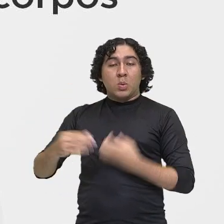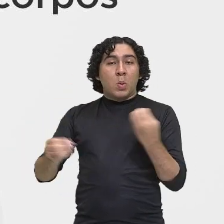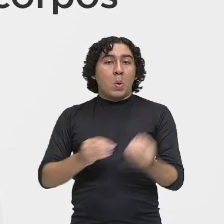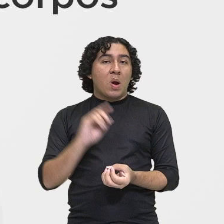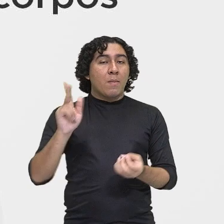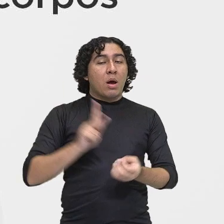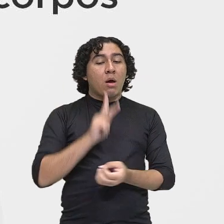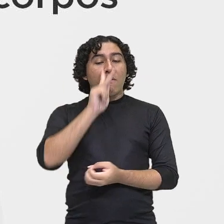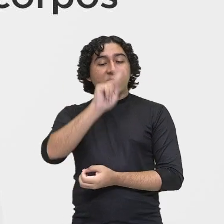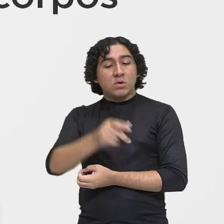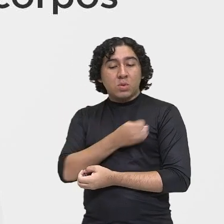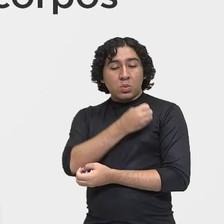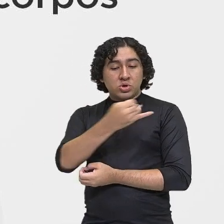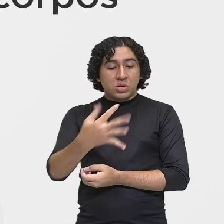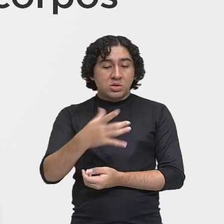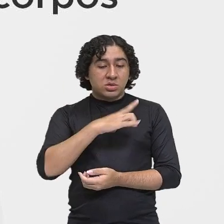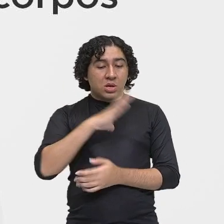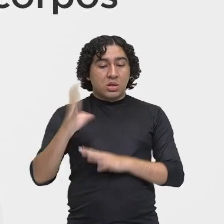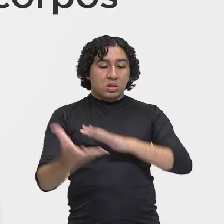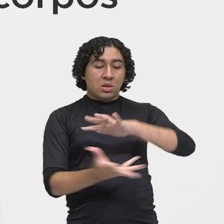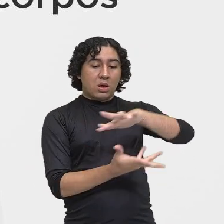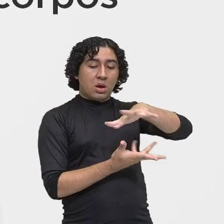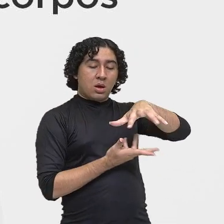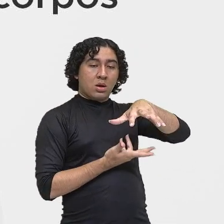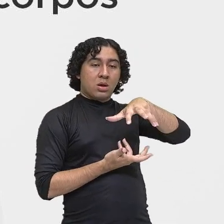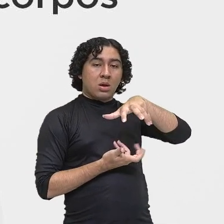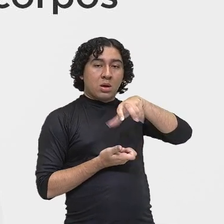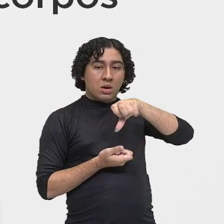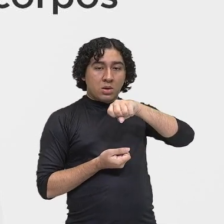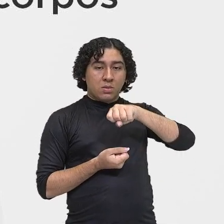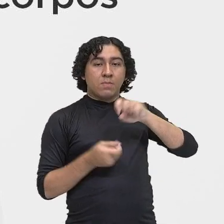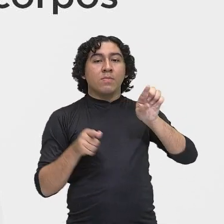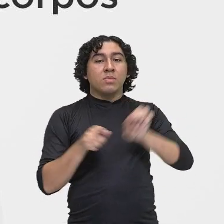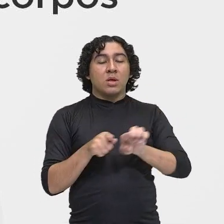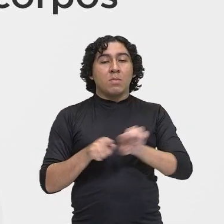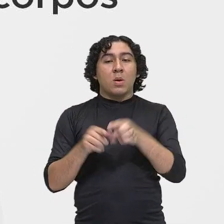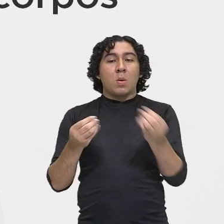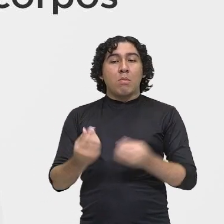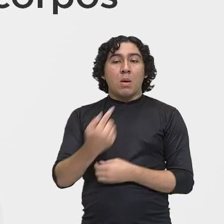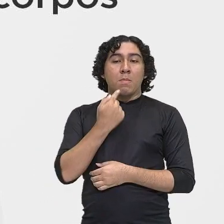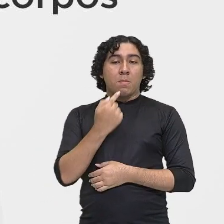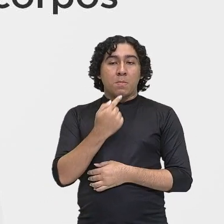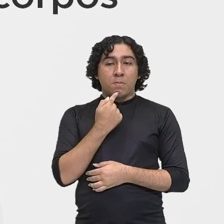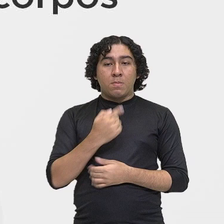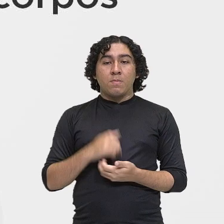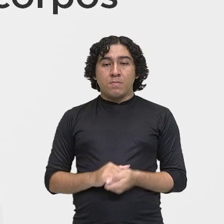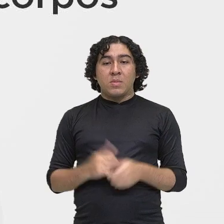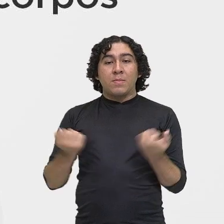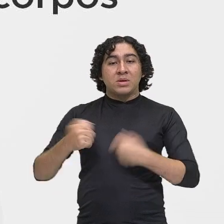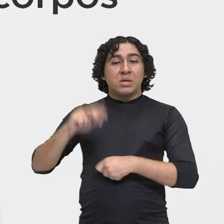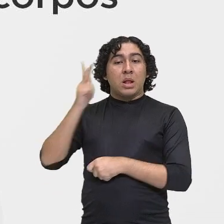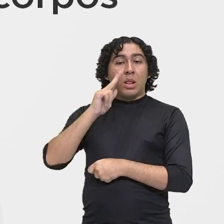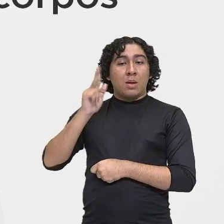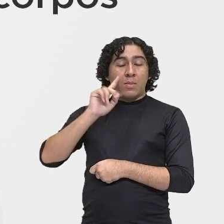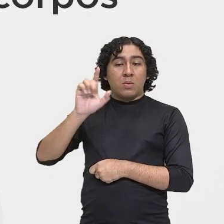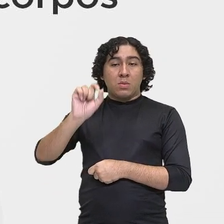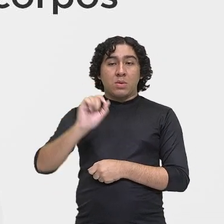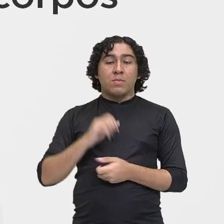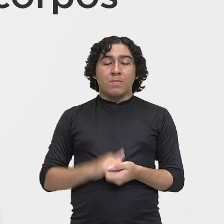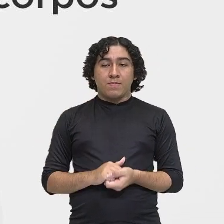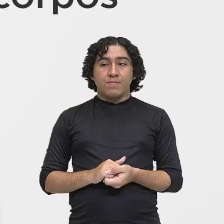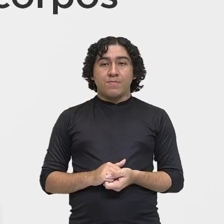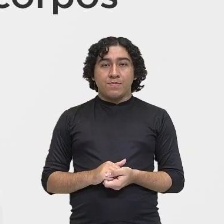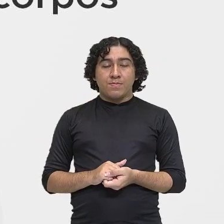forças que atuam na Terra em suas proximidades, devemos lembrar o